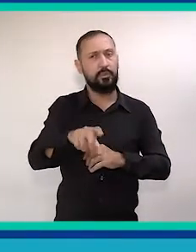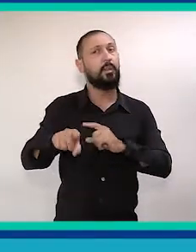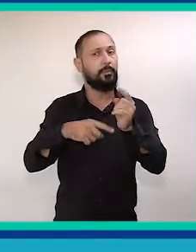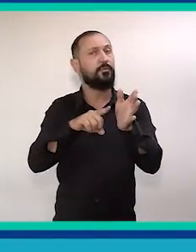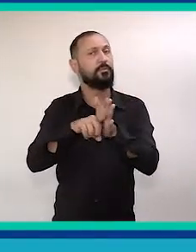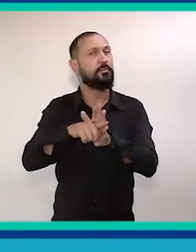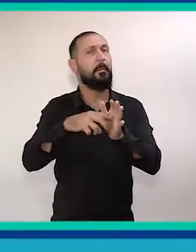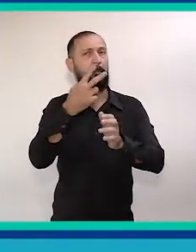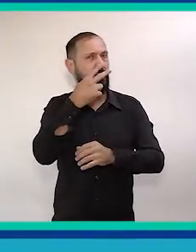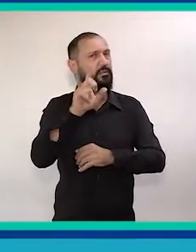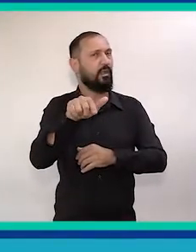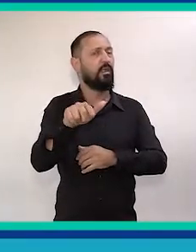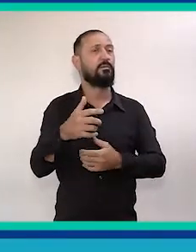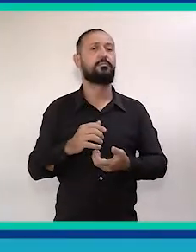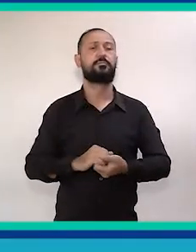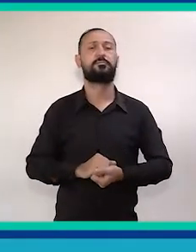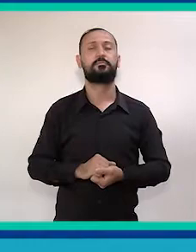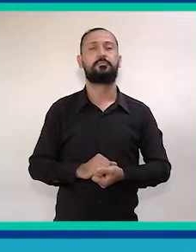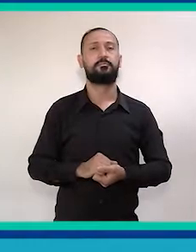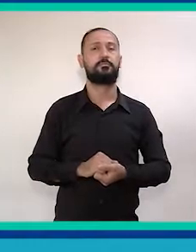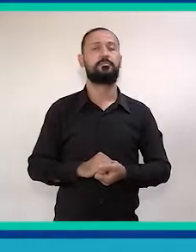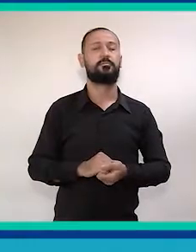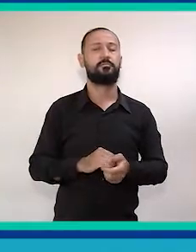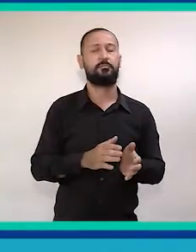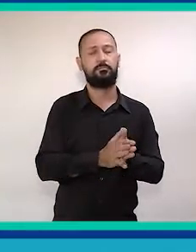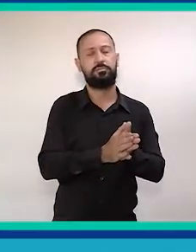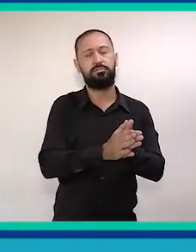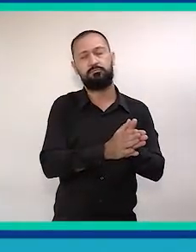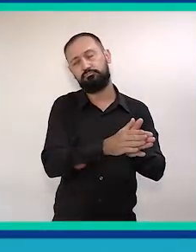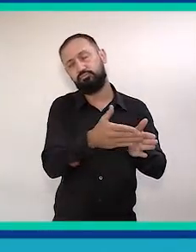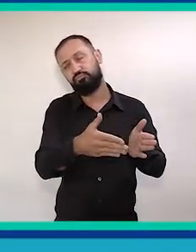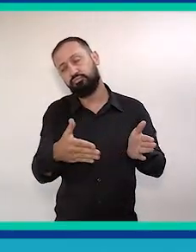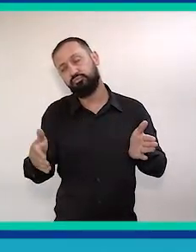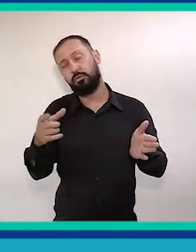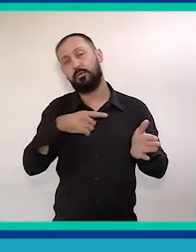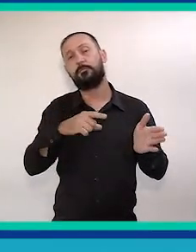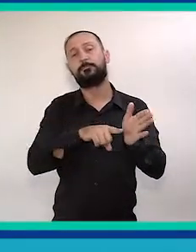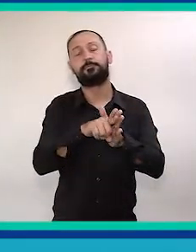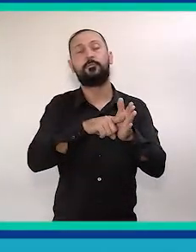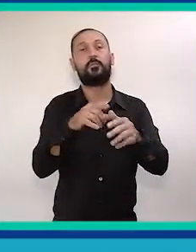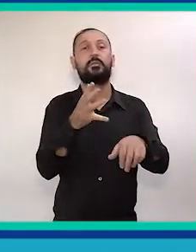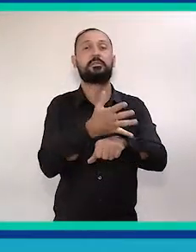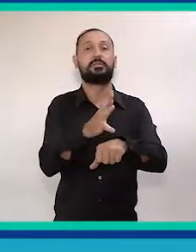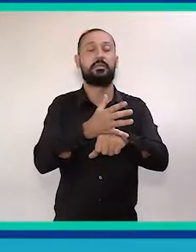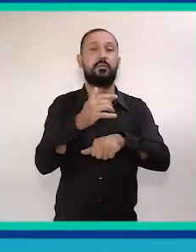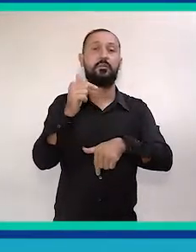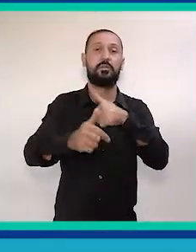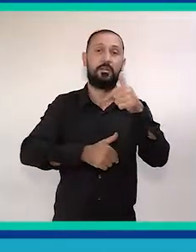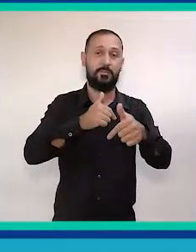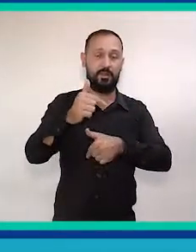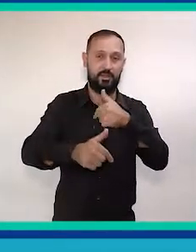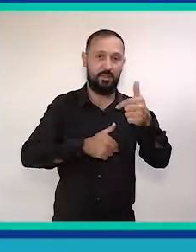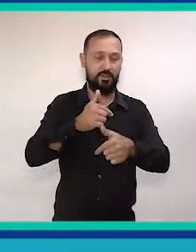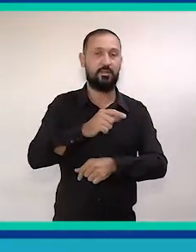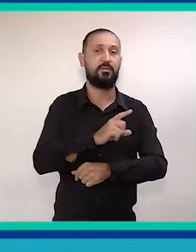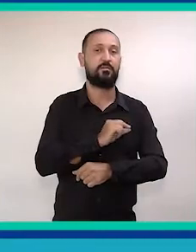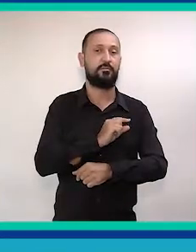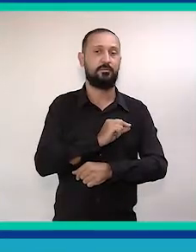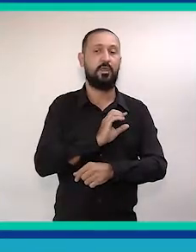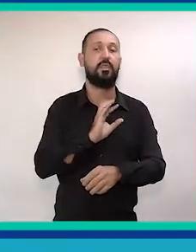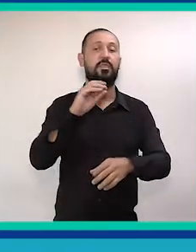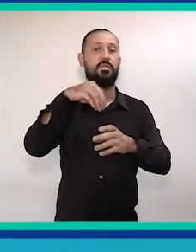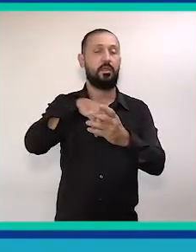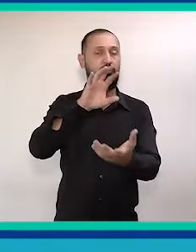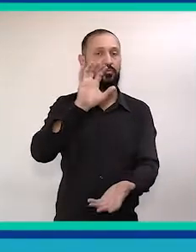eu só preciso confirmar isso depois, mas se eu não me engano é isso mesmo. E durante um bom tempo eu fui estagiário e fui funcionário